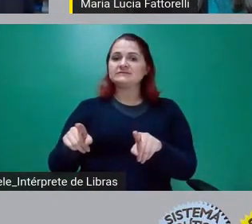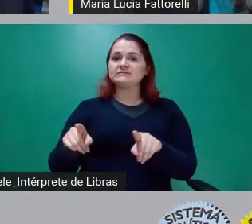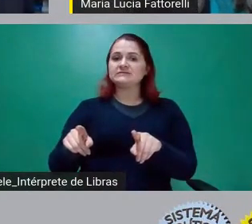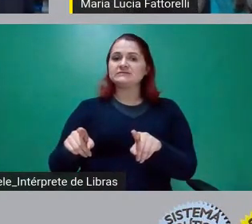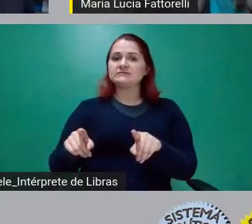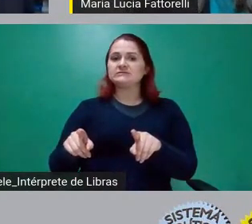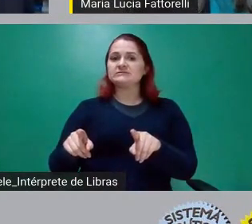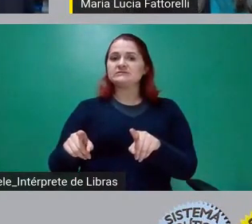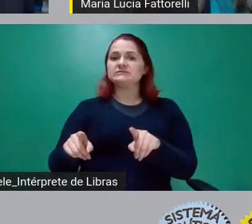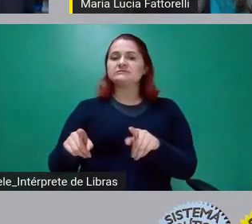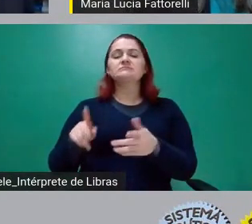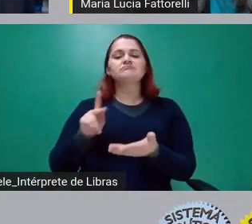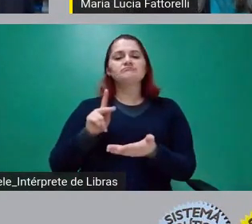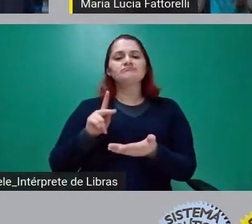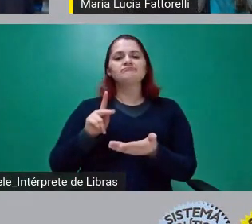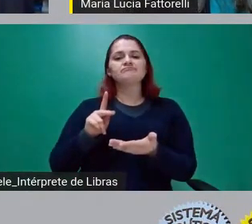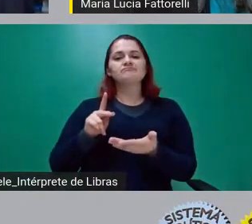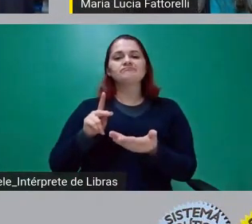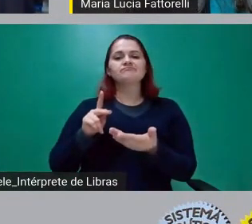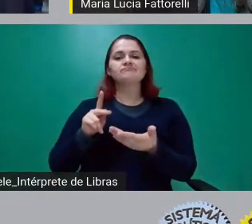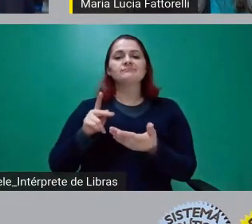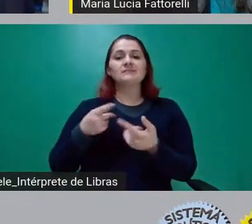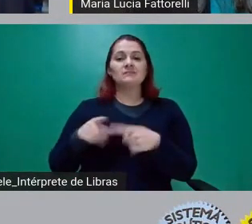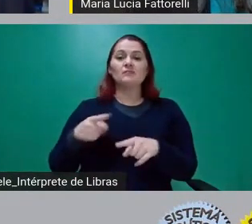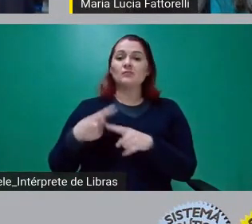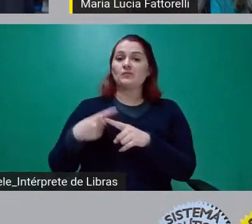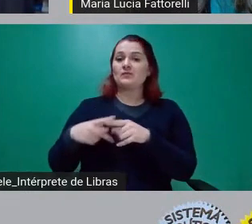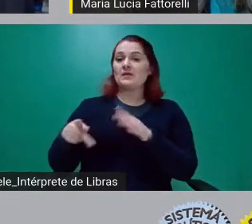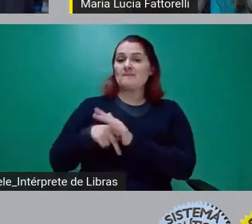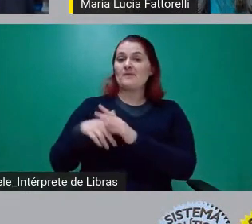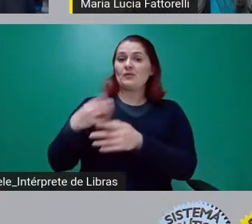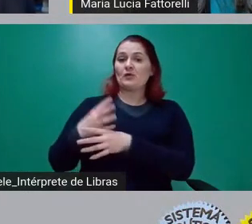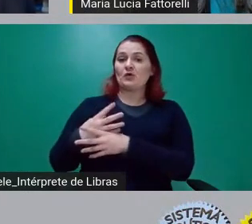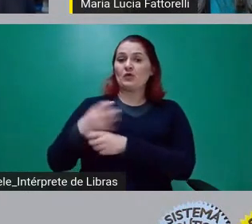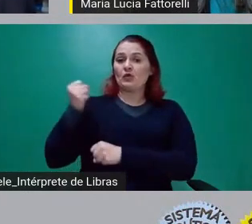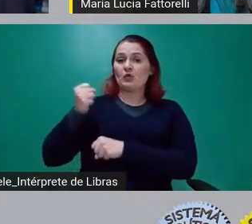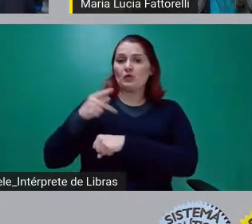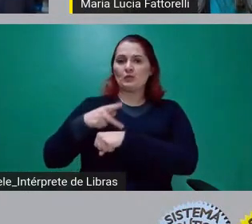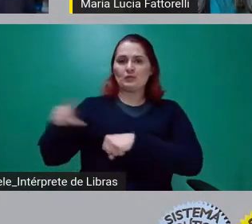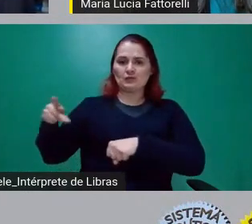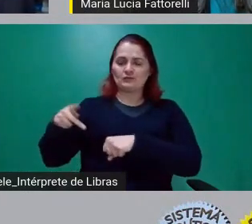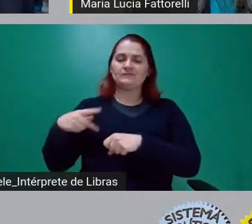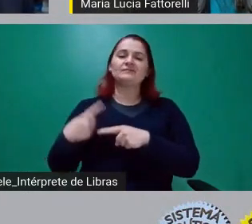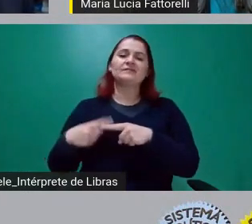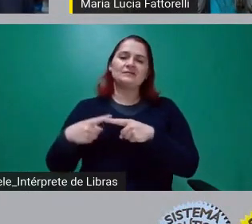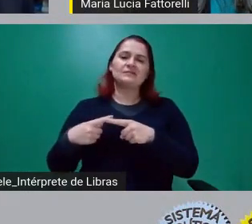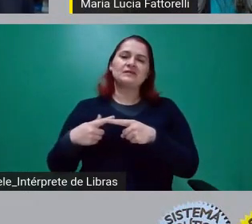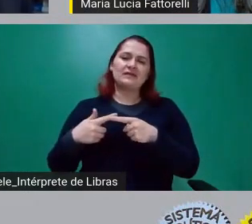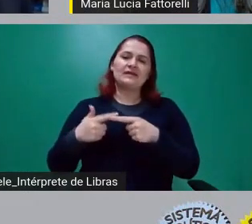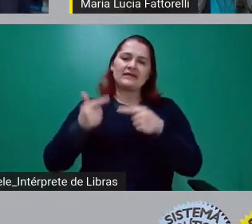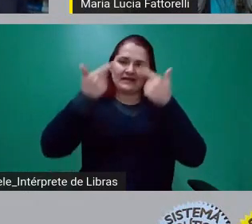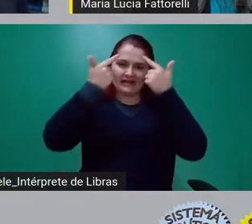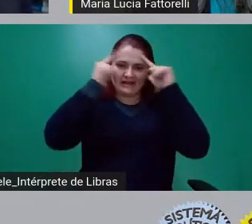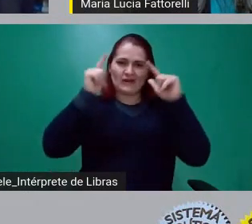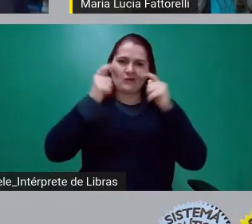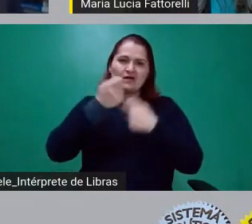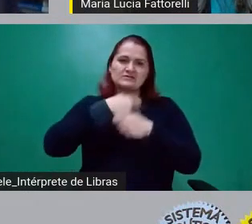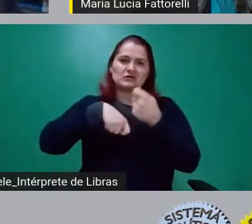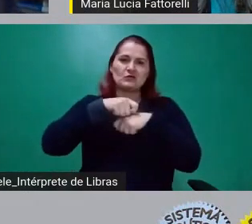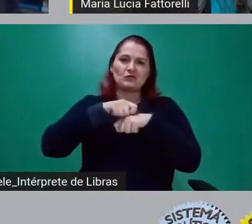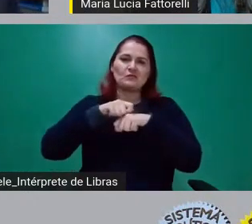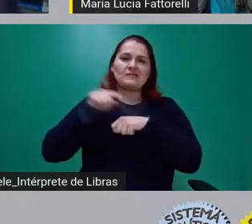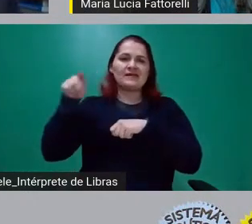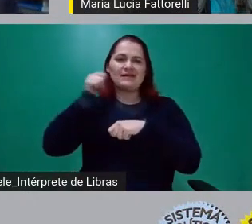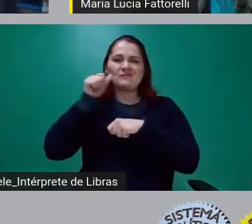do lucro líquido, né? Porque essa linguagem da economia, a Maria Lúcia que me ajuda, mas